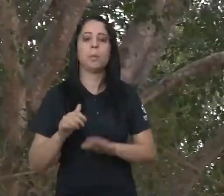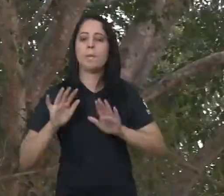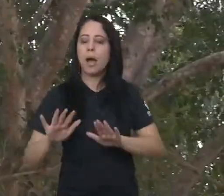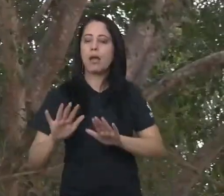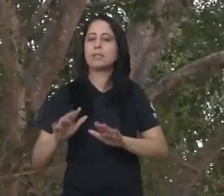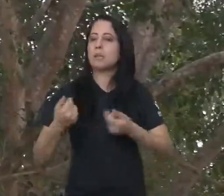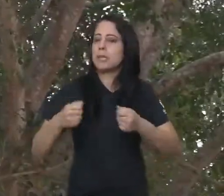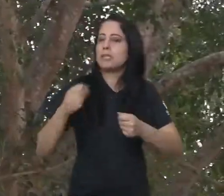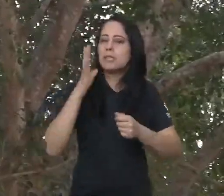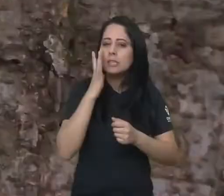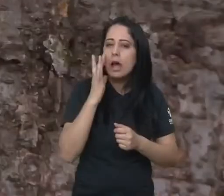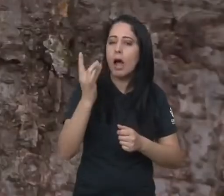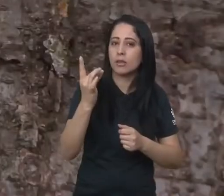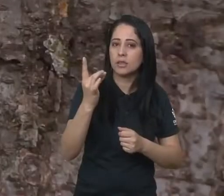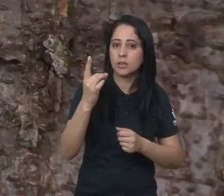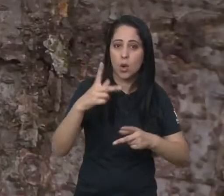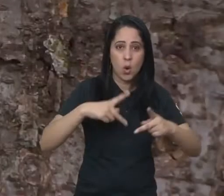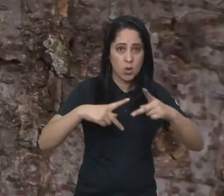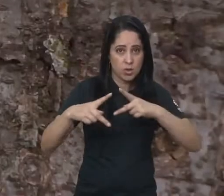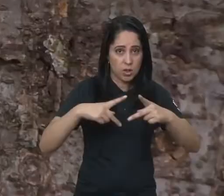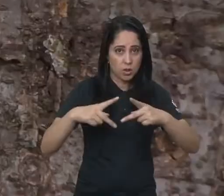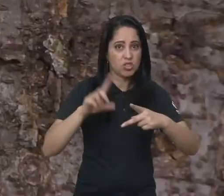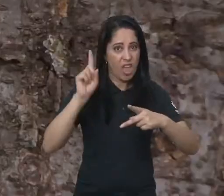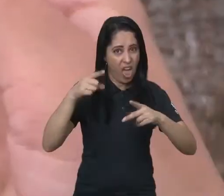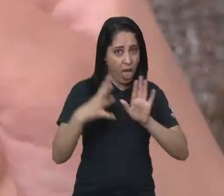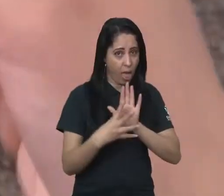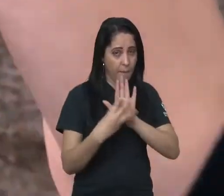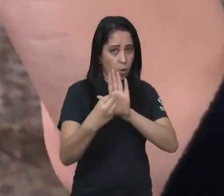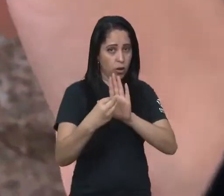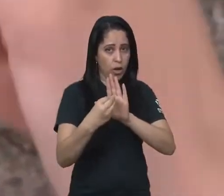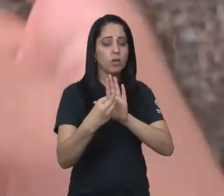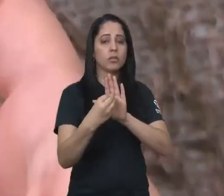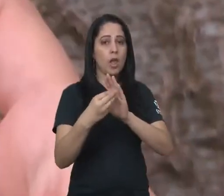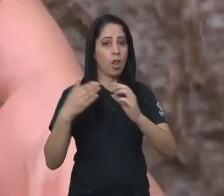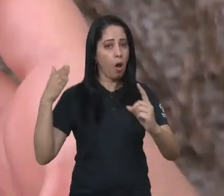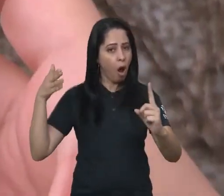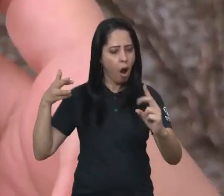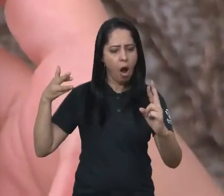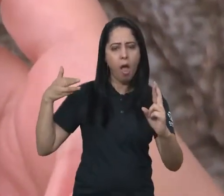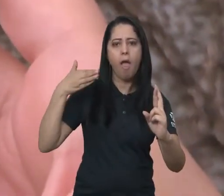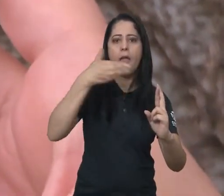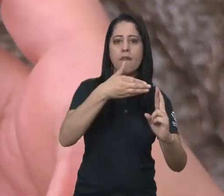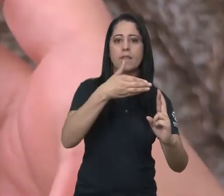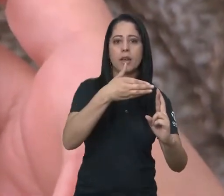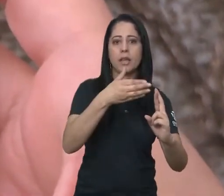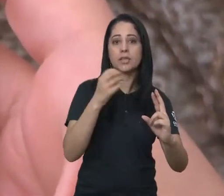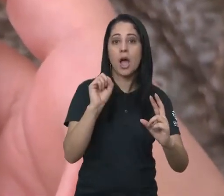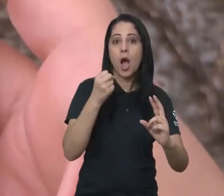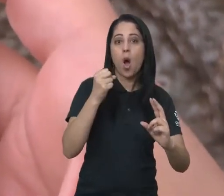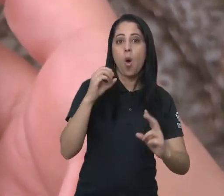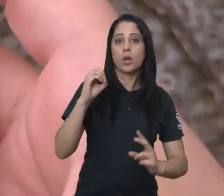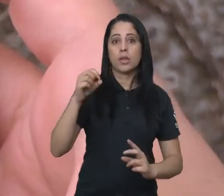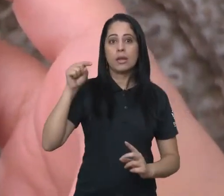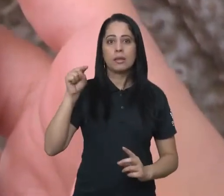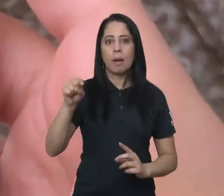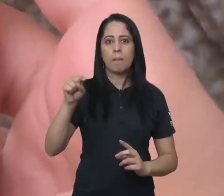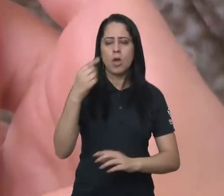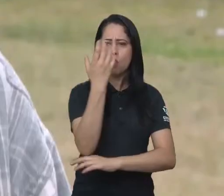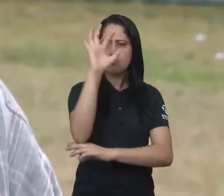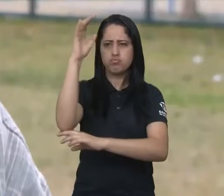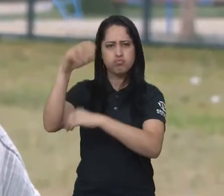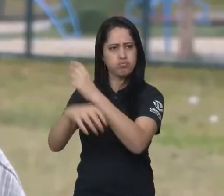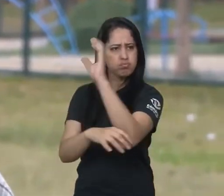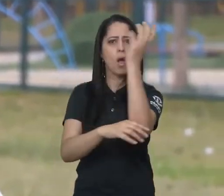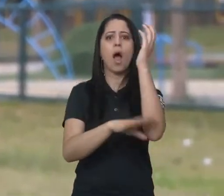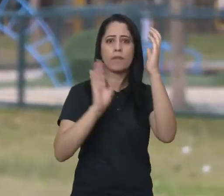entanto, vale ressaltar que mesmo São José sendo um exemplo de arborização para o país, com mais de 80 mil árvores no perímetro urbano,